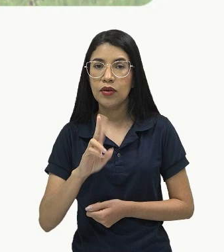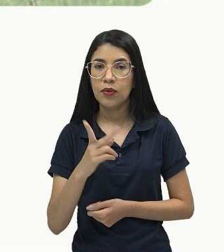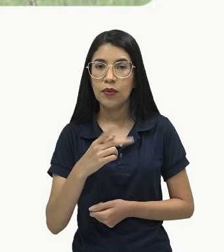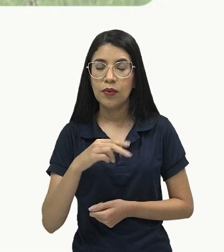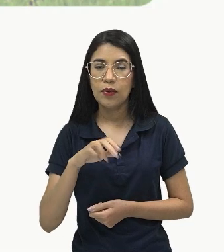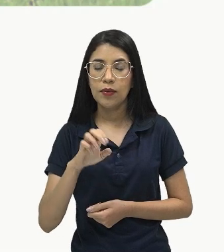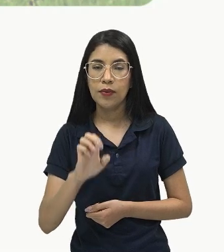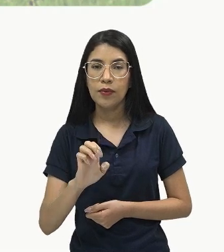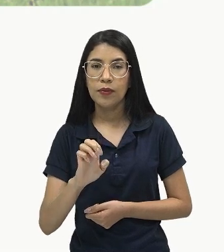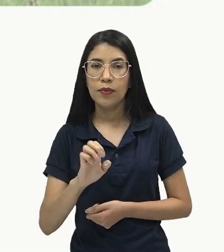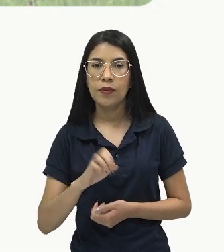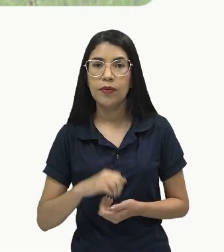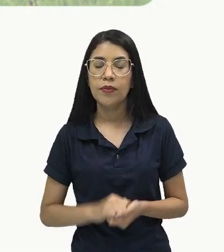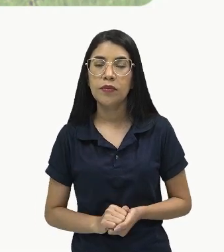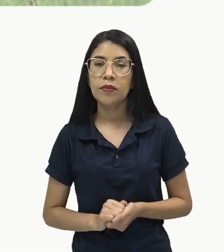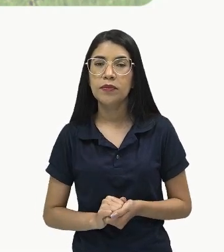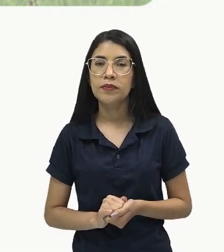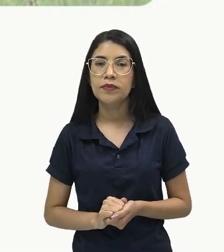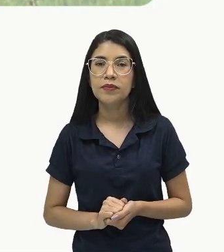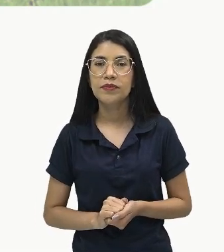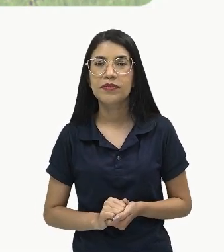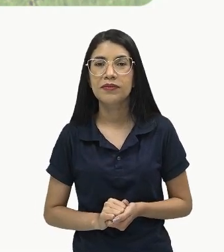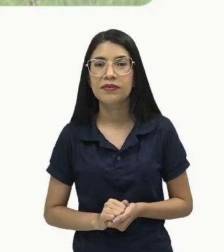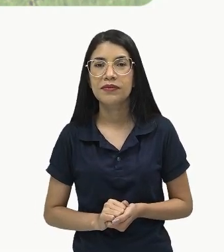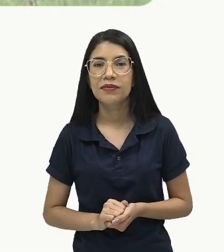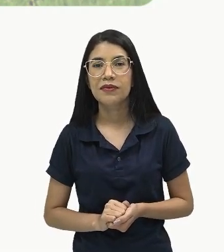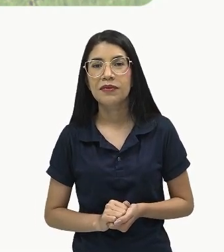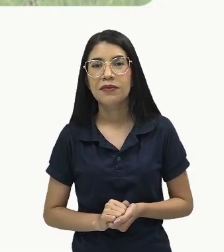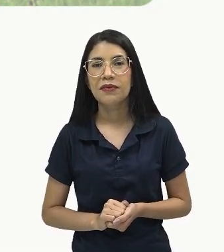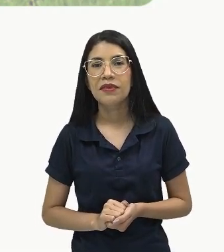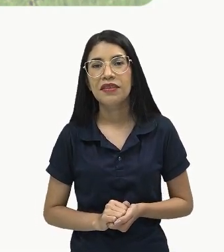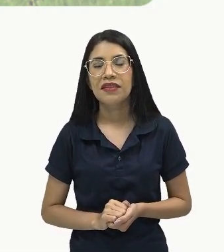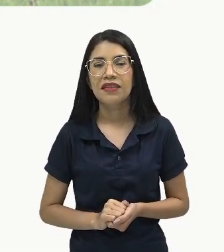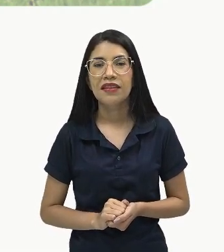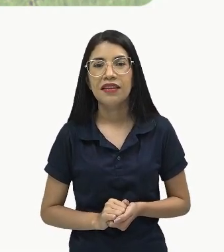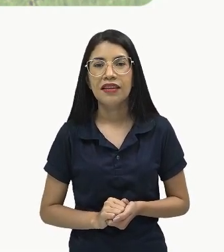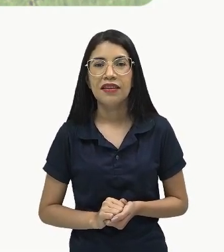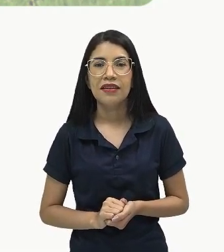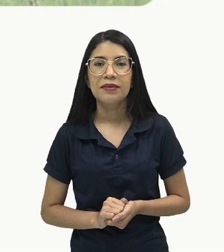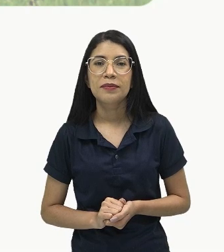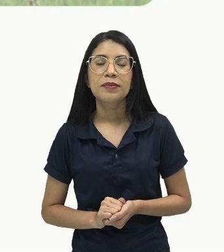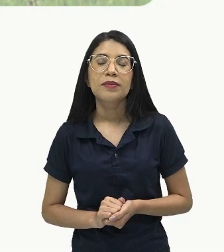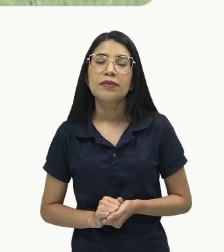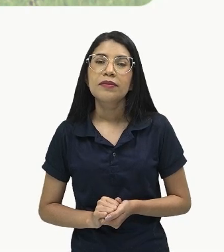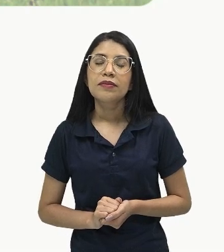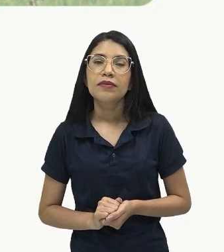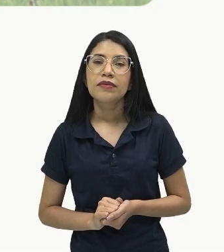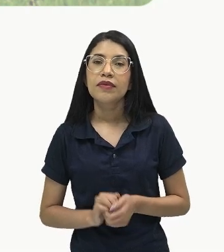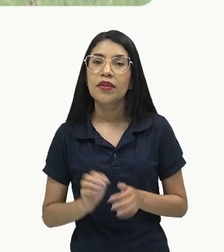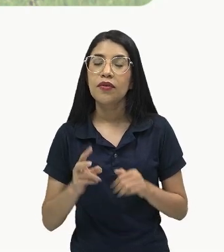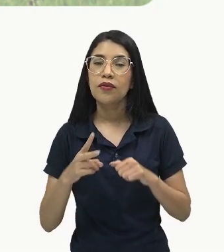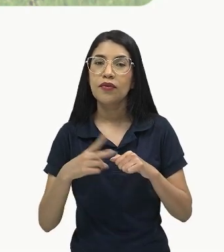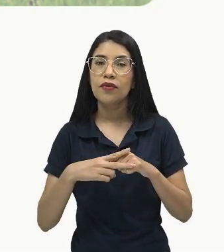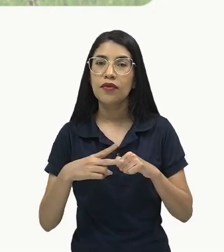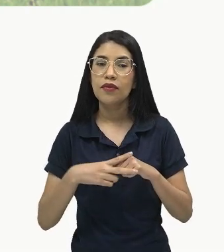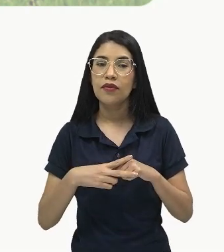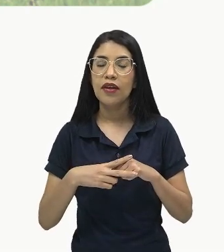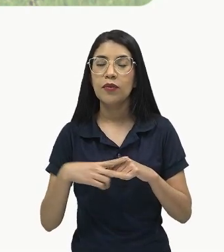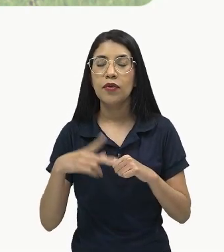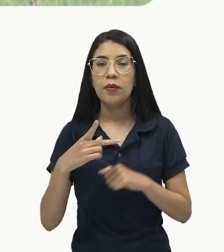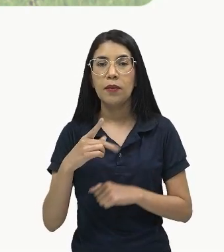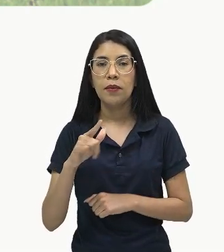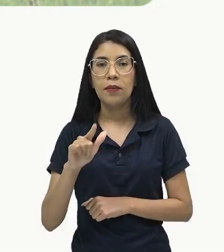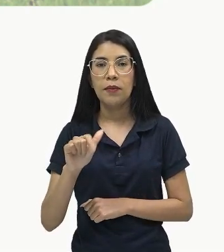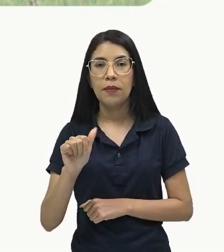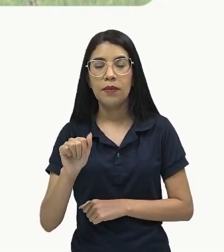também the baby ou the boy, né? Que é o menino ou o bebê, certo? O verbo, que é o verbo